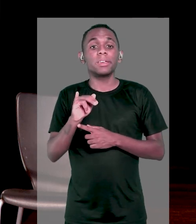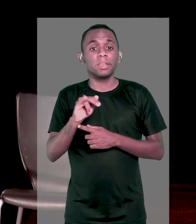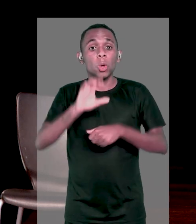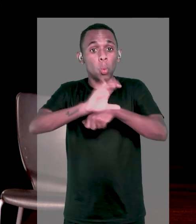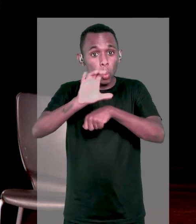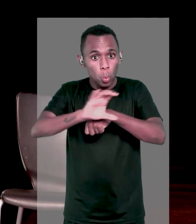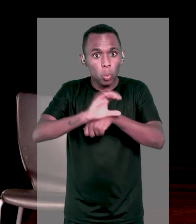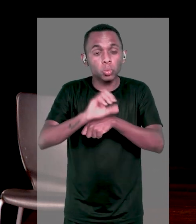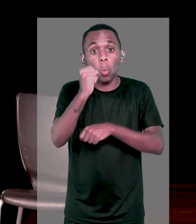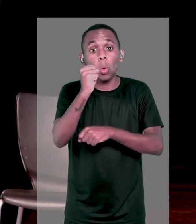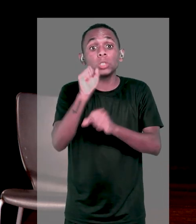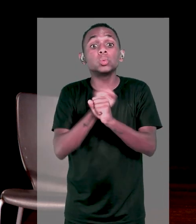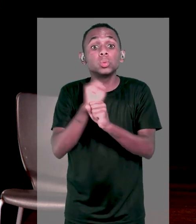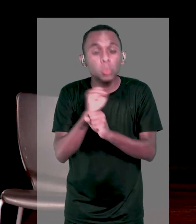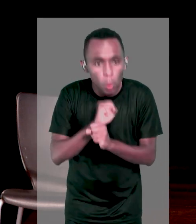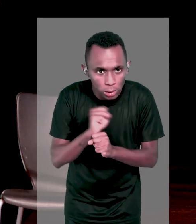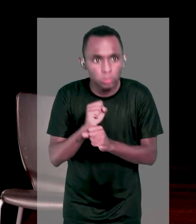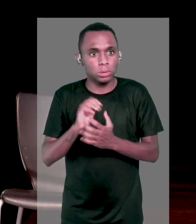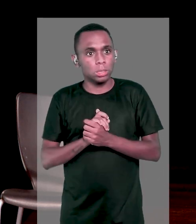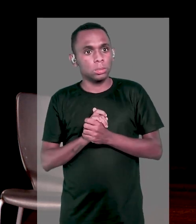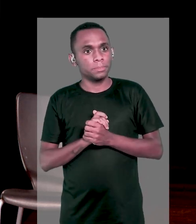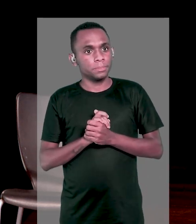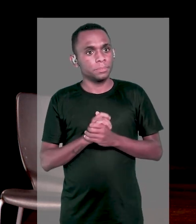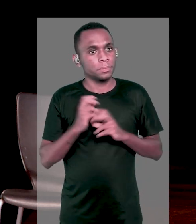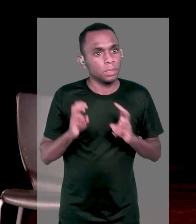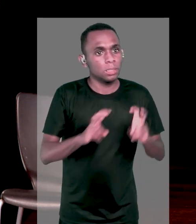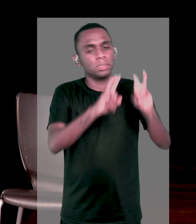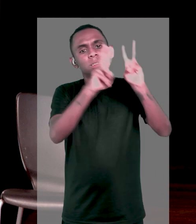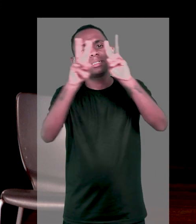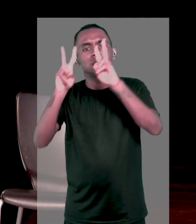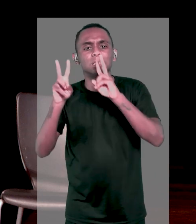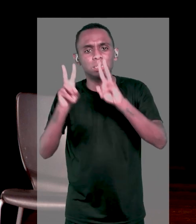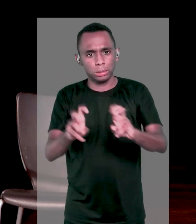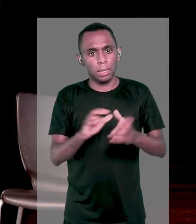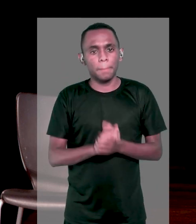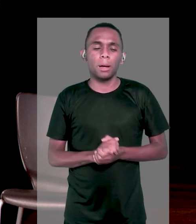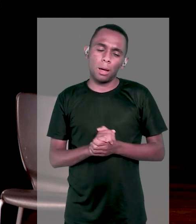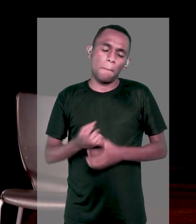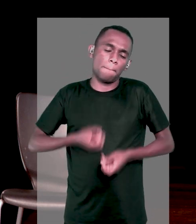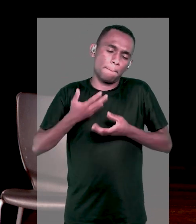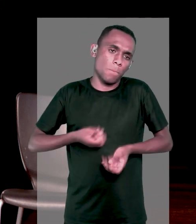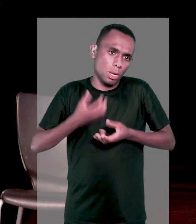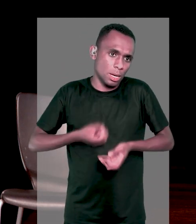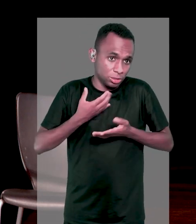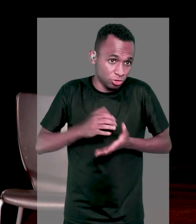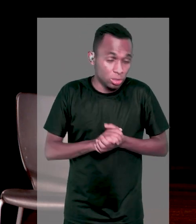ser doutores não precisam de nada basta eles serem reconhecidos e terem uma autoridade a respeito e o Valéry deu um